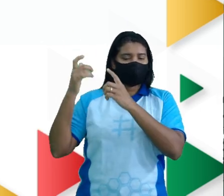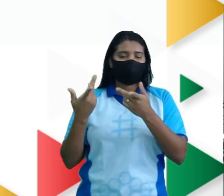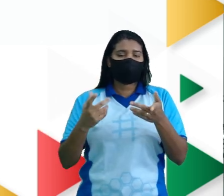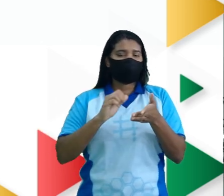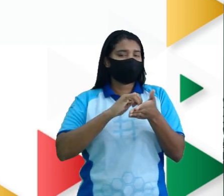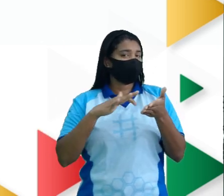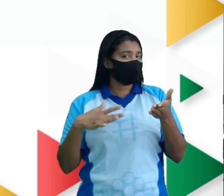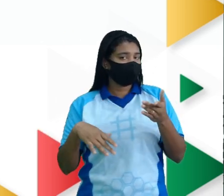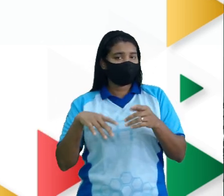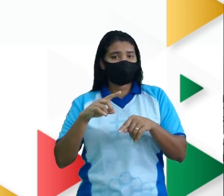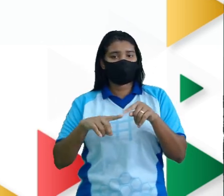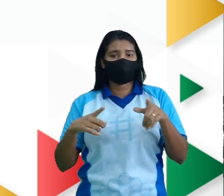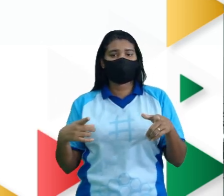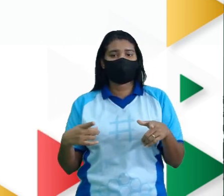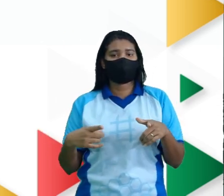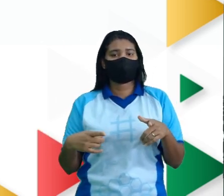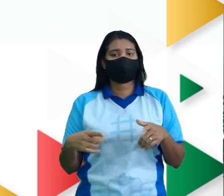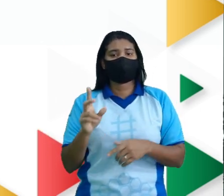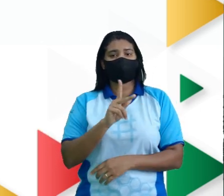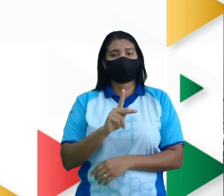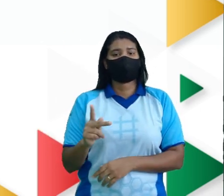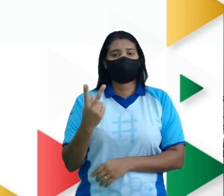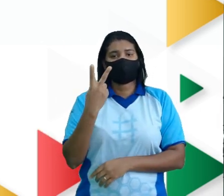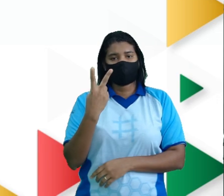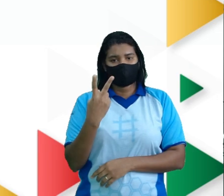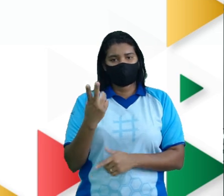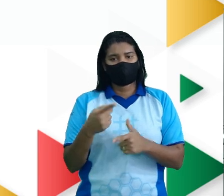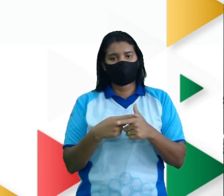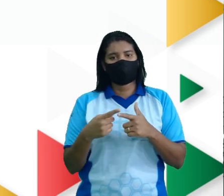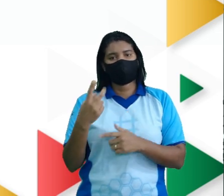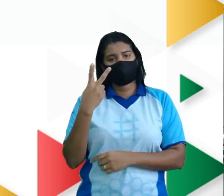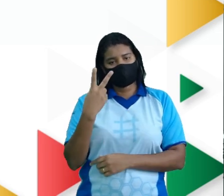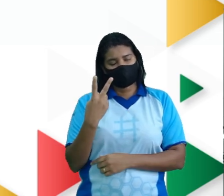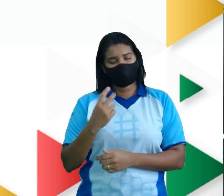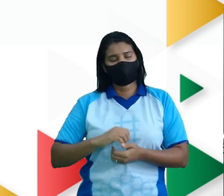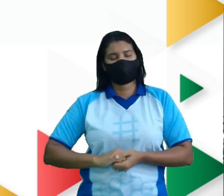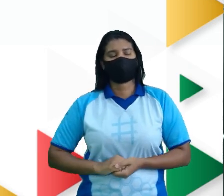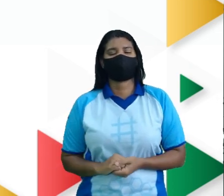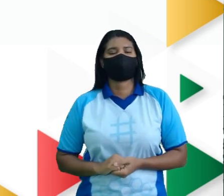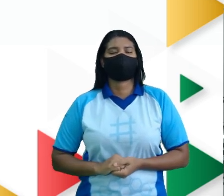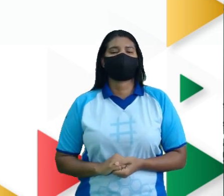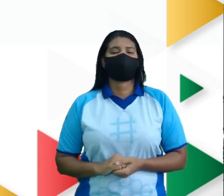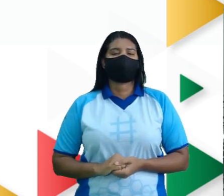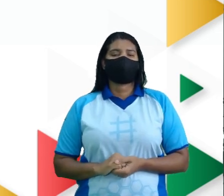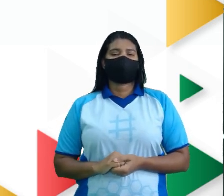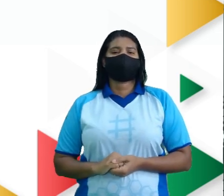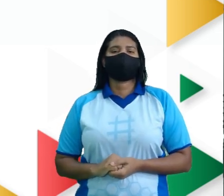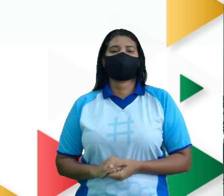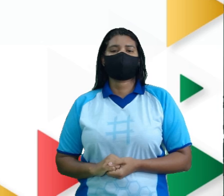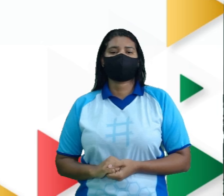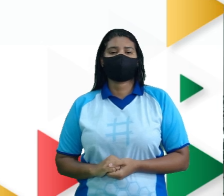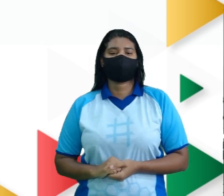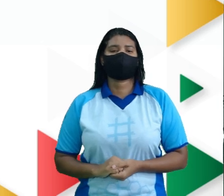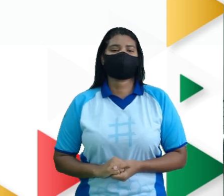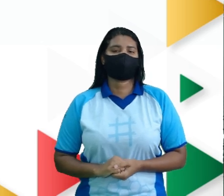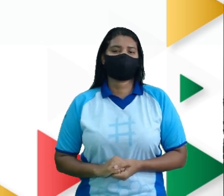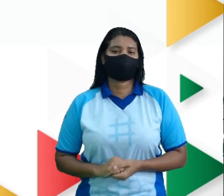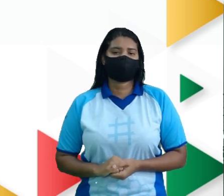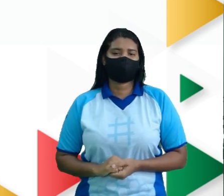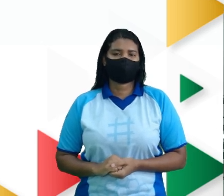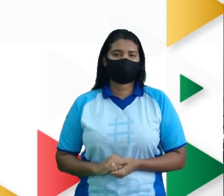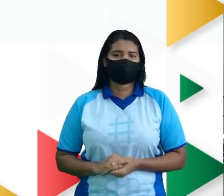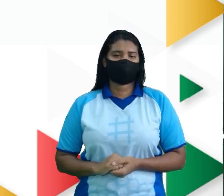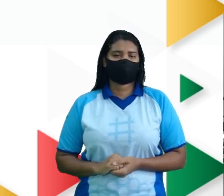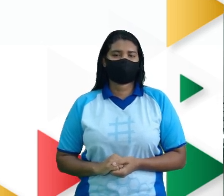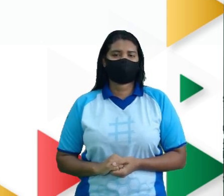atividade. Mas aí o professor dividiu em 2 atividades a primeira unidade, tá? Vamos supor aí pelo nosso fluxograma,